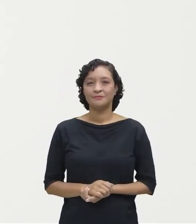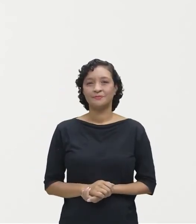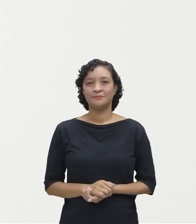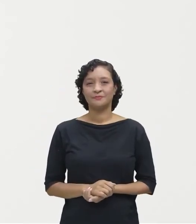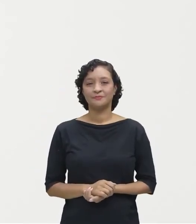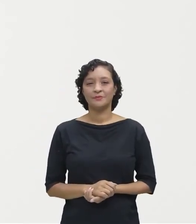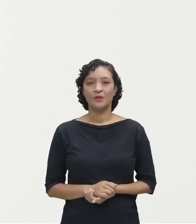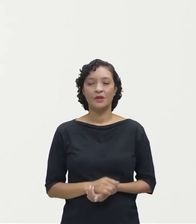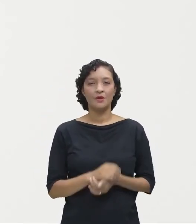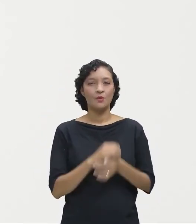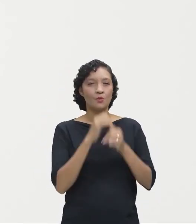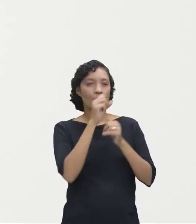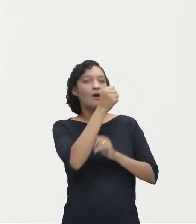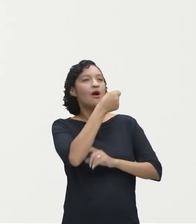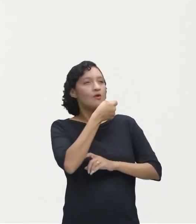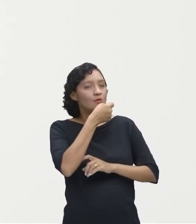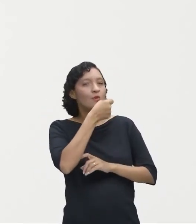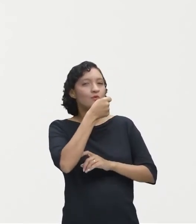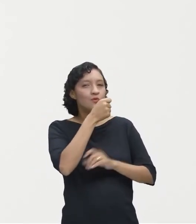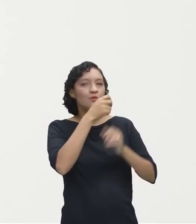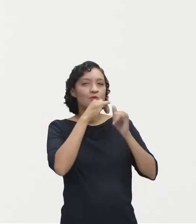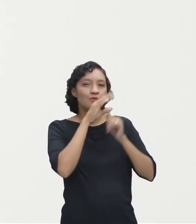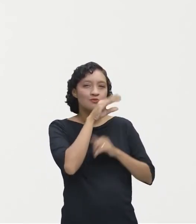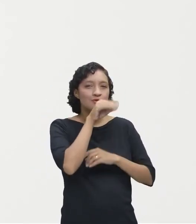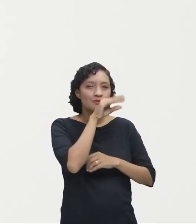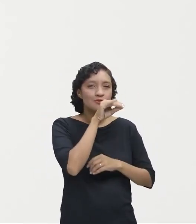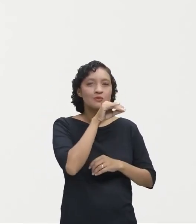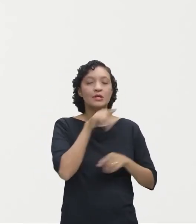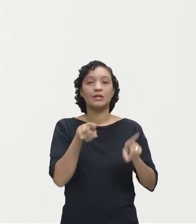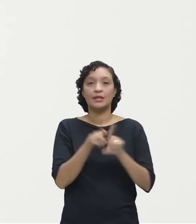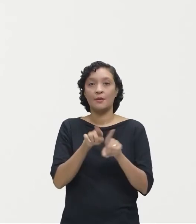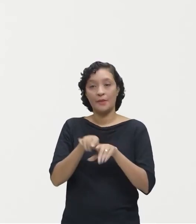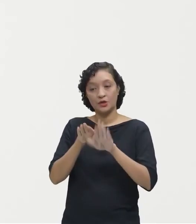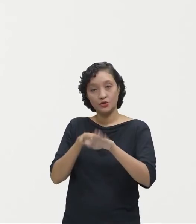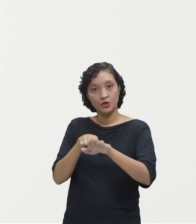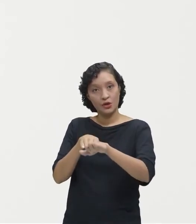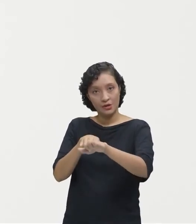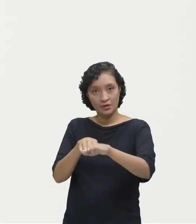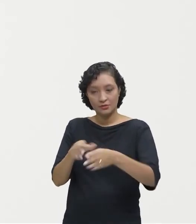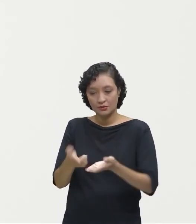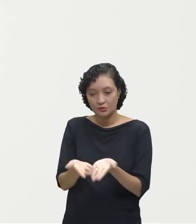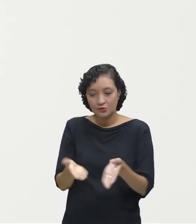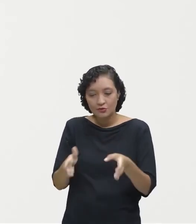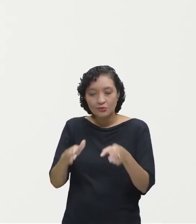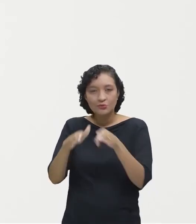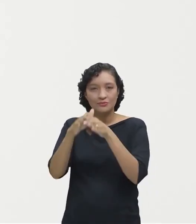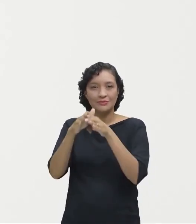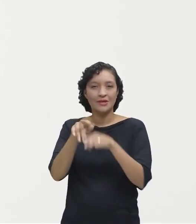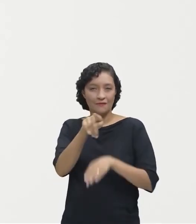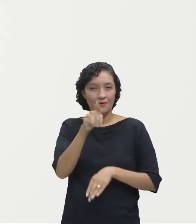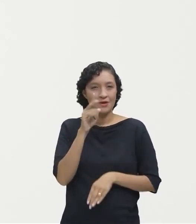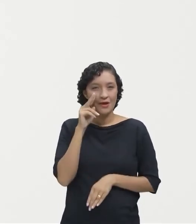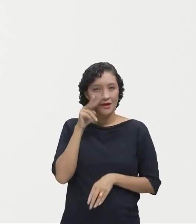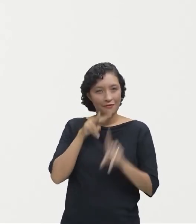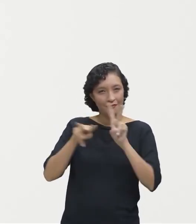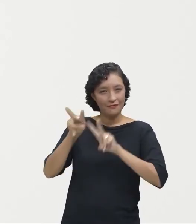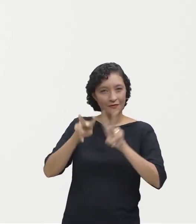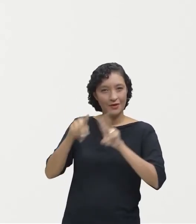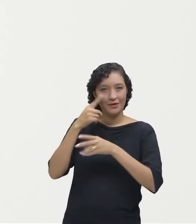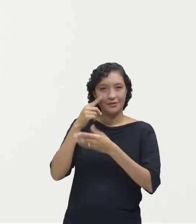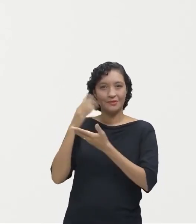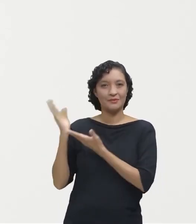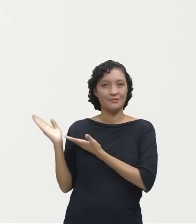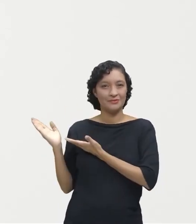o megafone. O cone de trânsito. Vocês já viram aqui esse megafone em algum